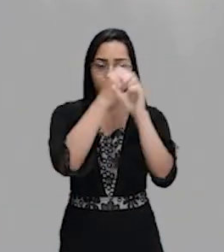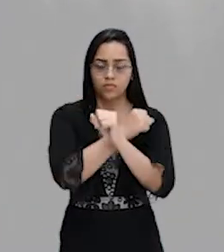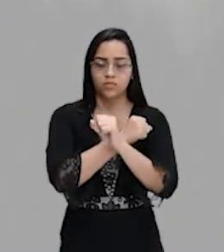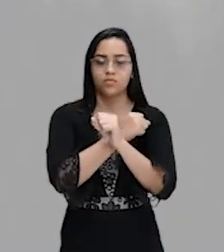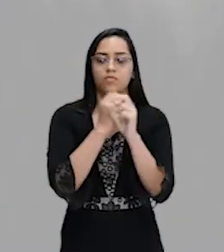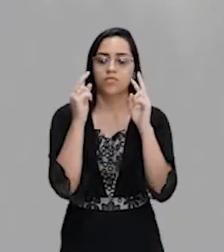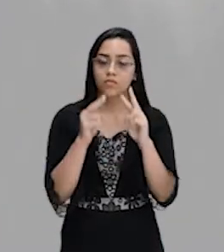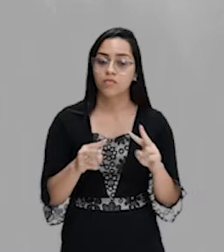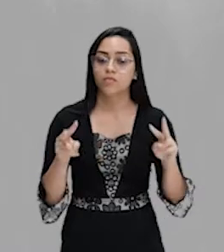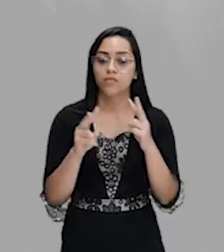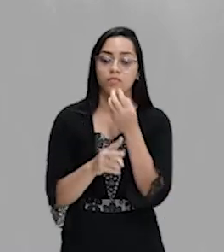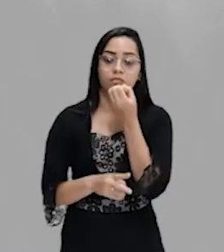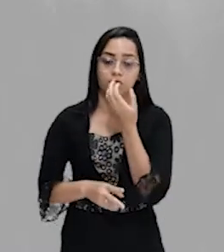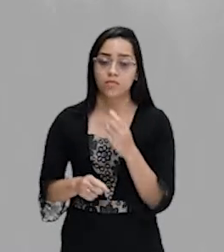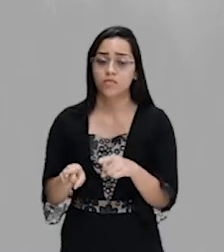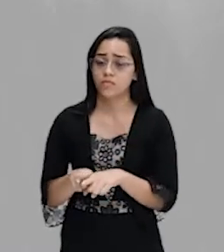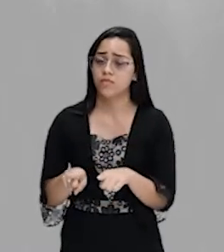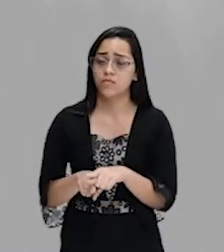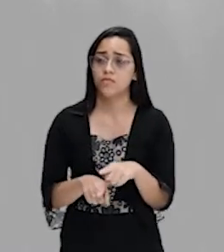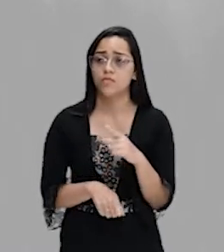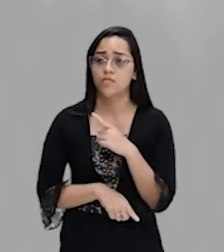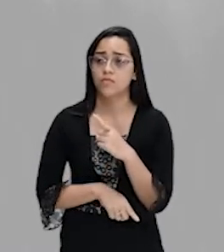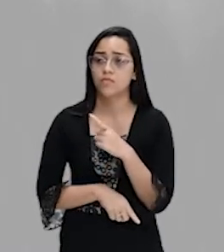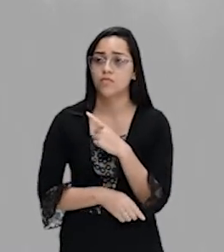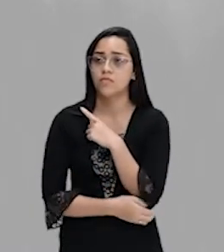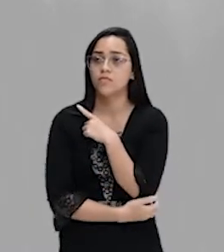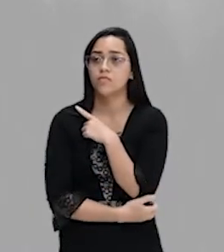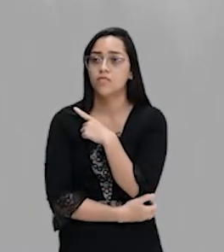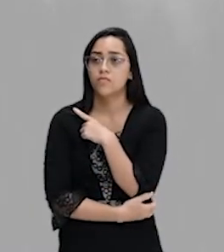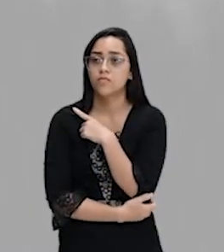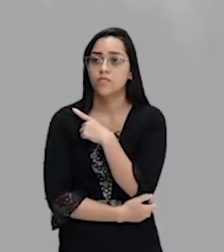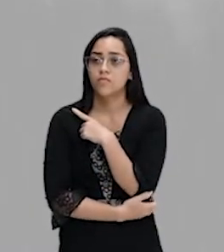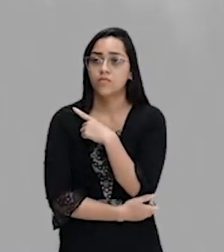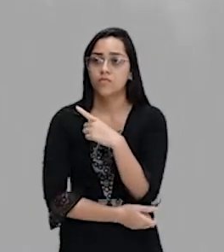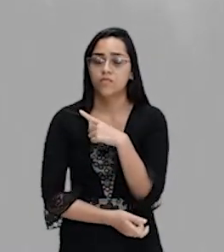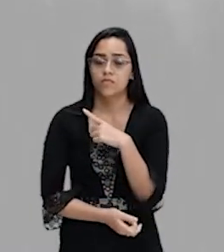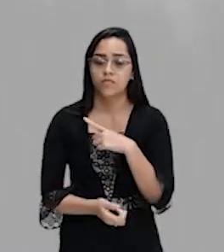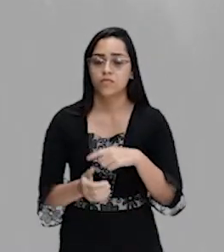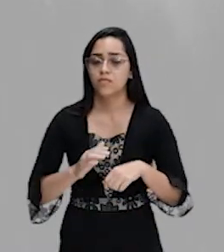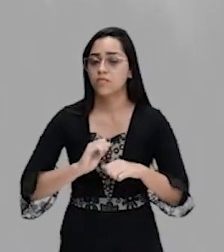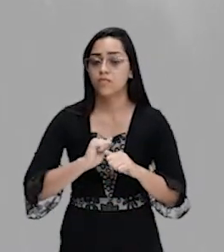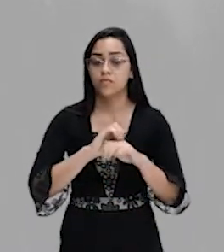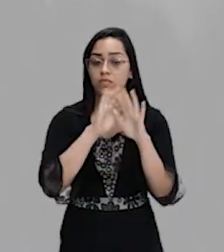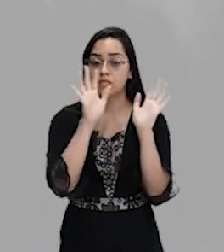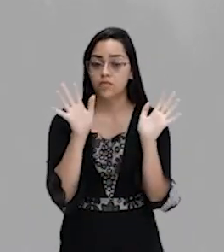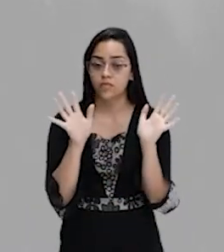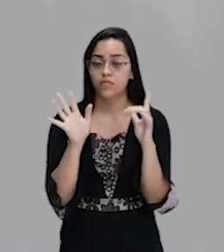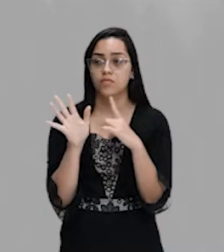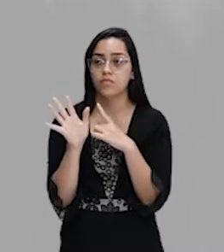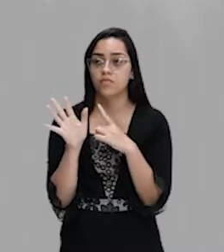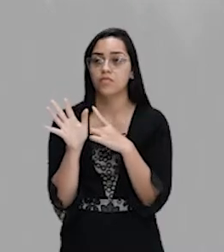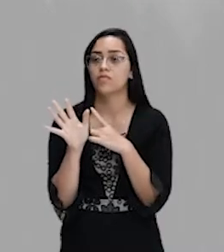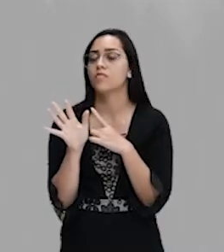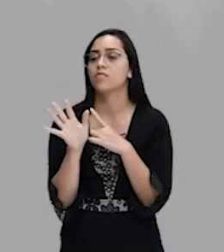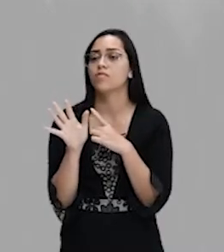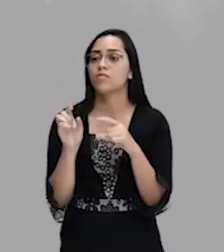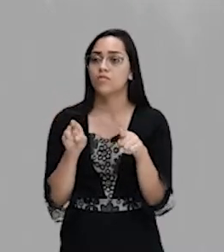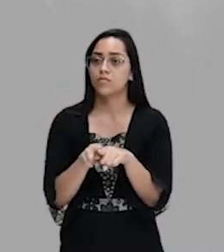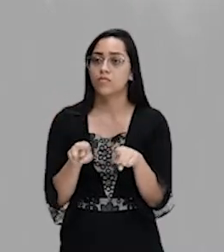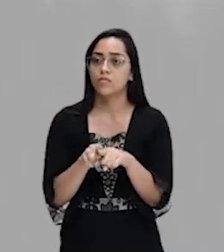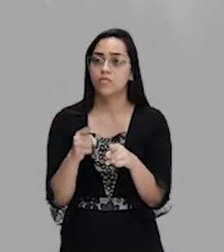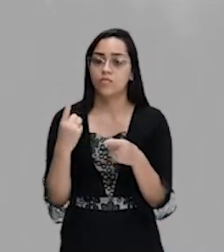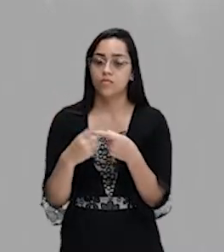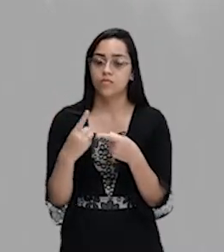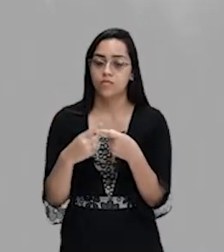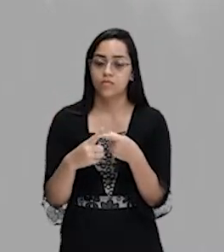ver bem, né? Bem escuro as partes, e existem aquelas partes mais claras. Okay? As partes mais claras é porque é